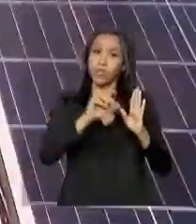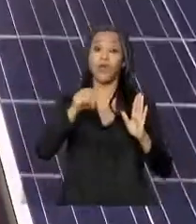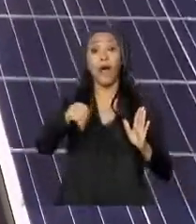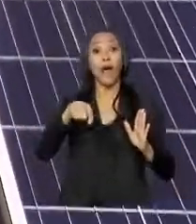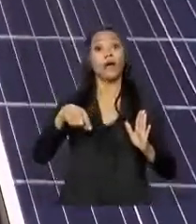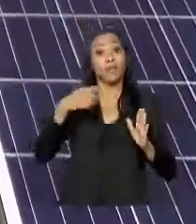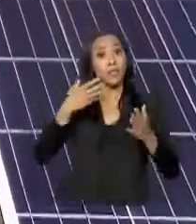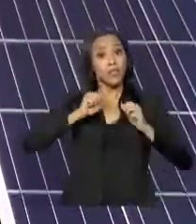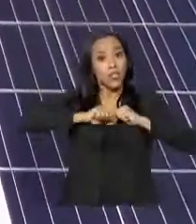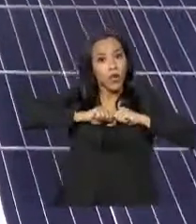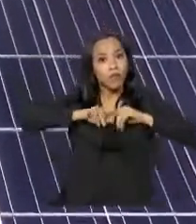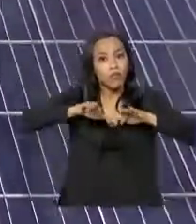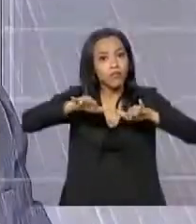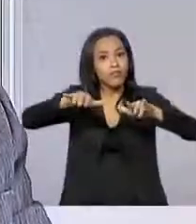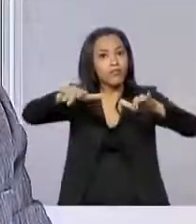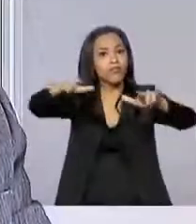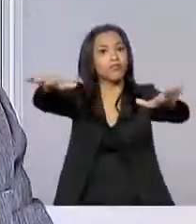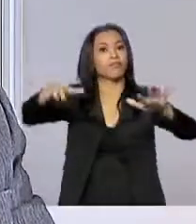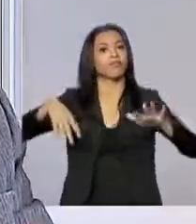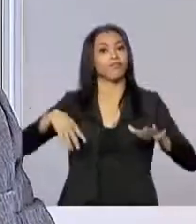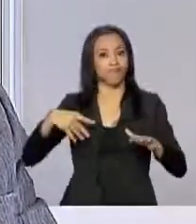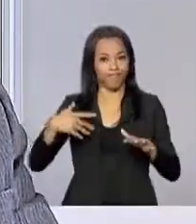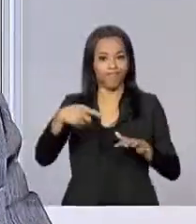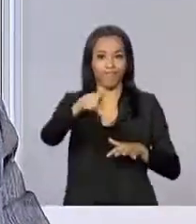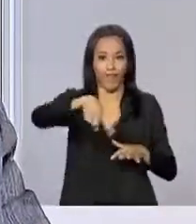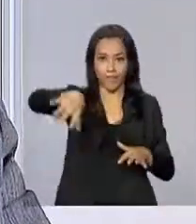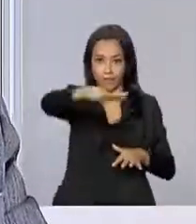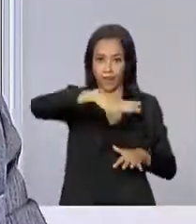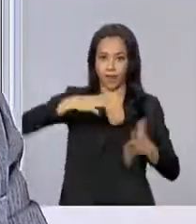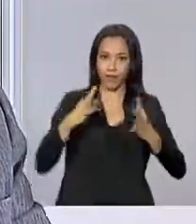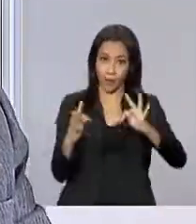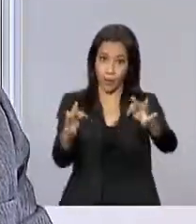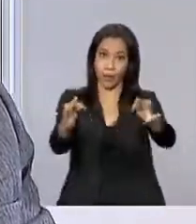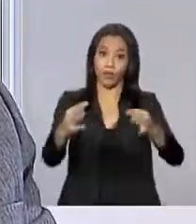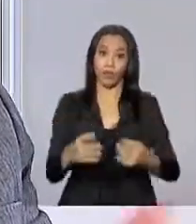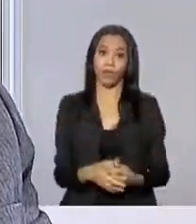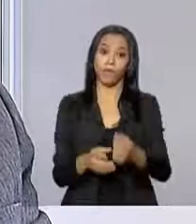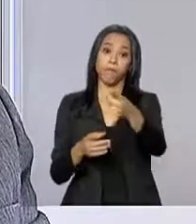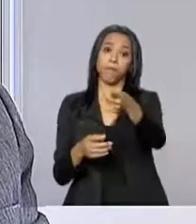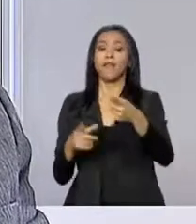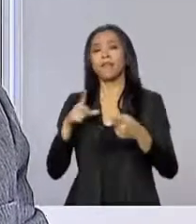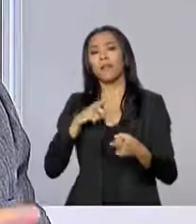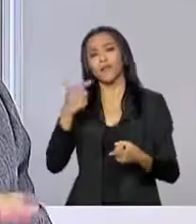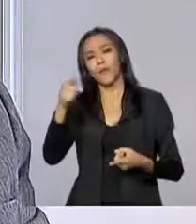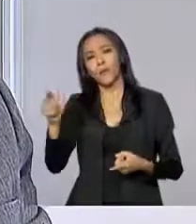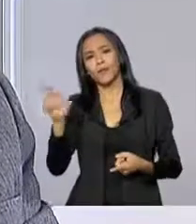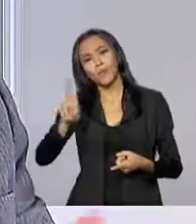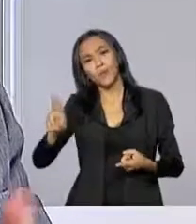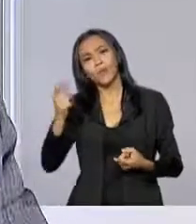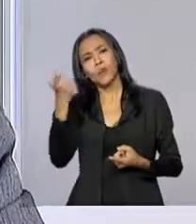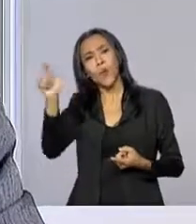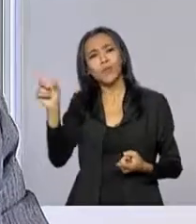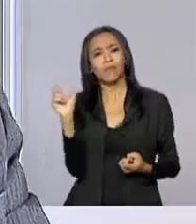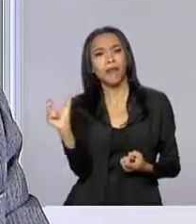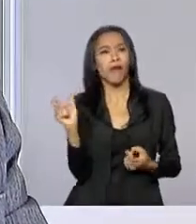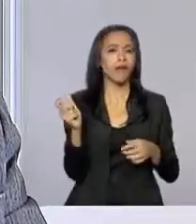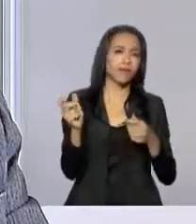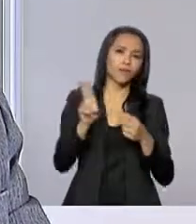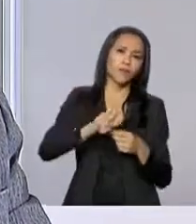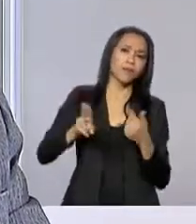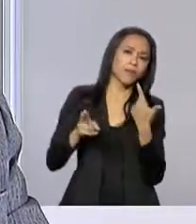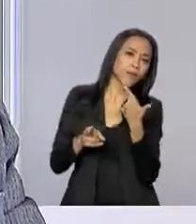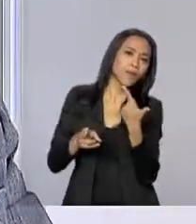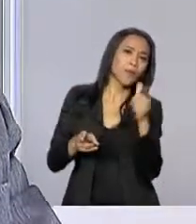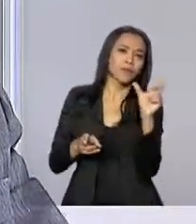se popularizado cada vez mais. Tem gente ainda que usa a expressão uma energia alternativa. Eu já penso um pouco diferente,